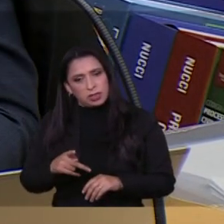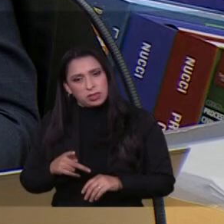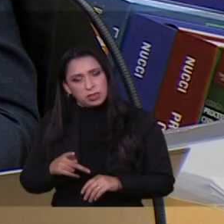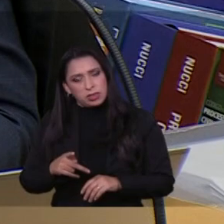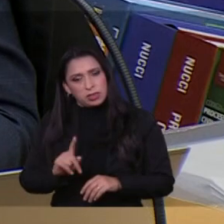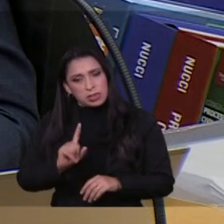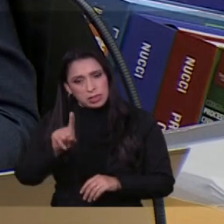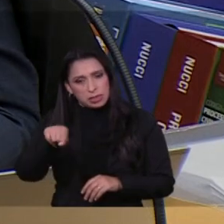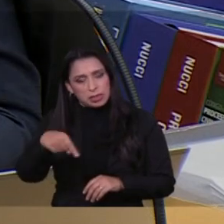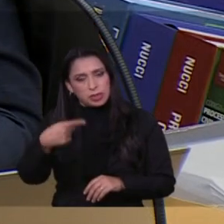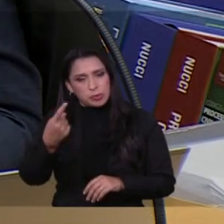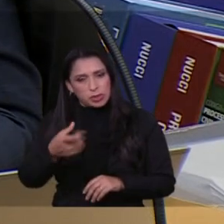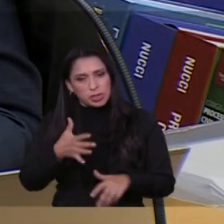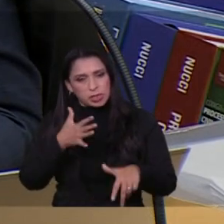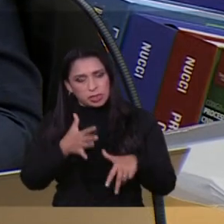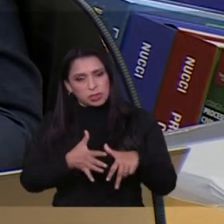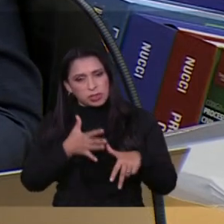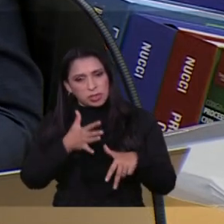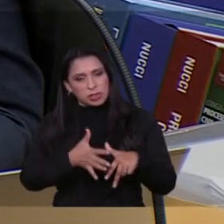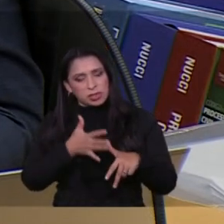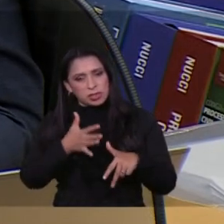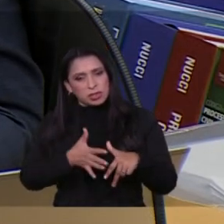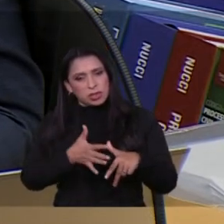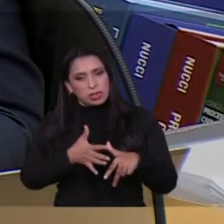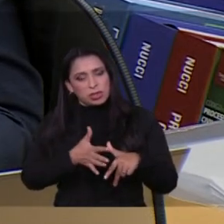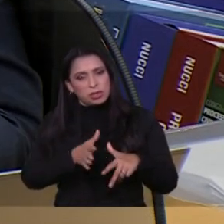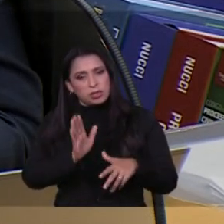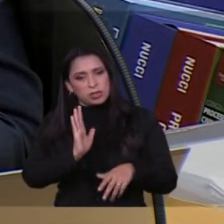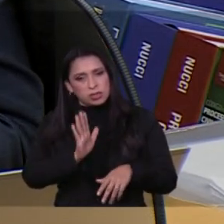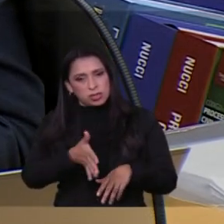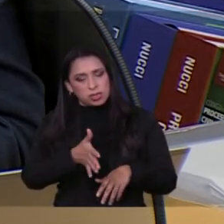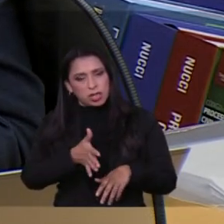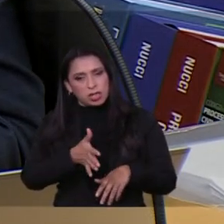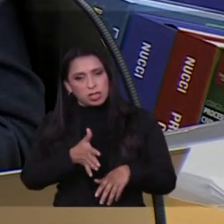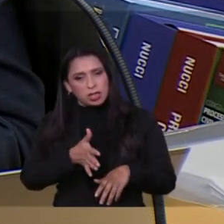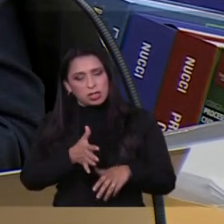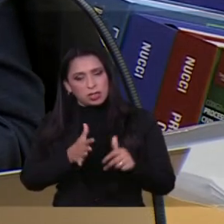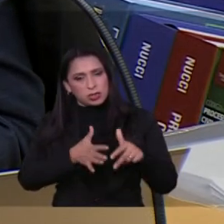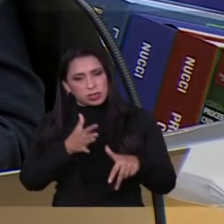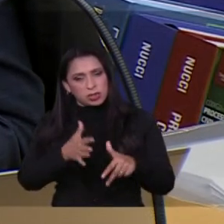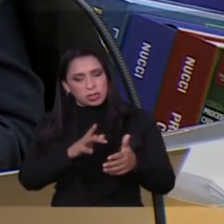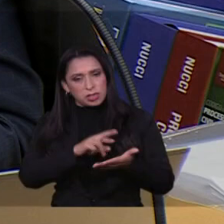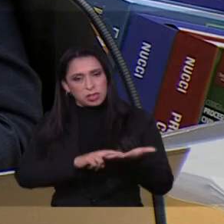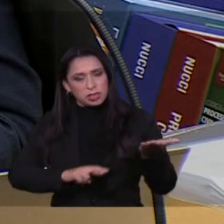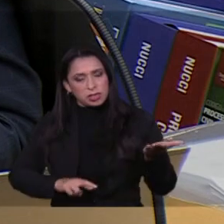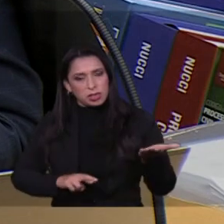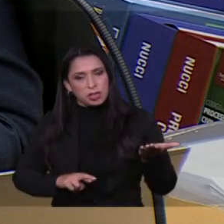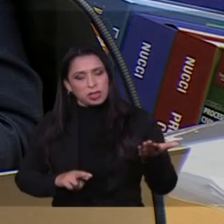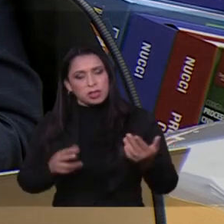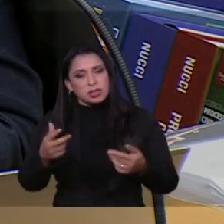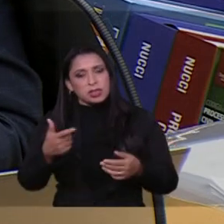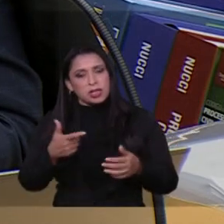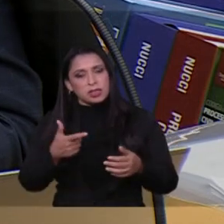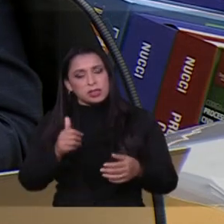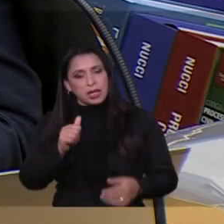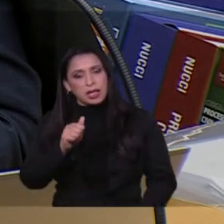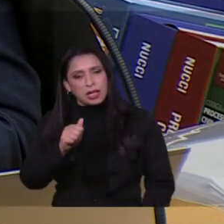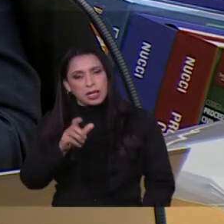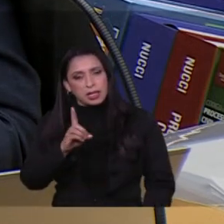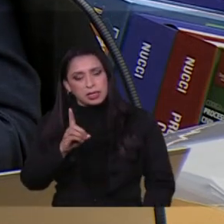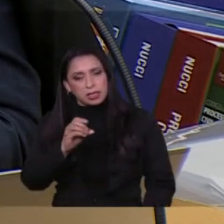na sequência dessas sustentações, já as sustentações, relatórios e sustentações orais dessa